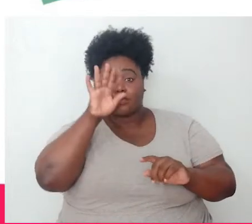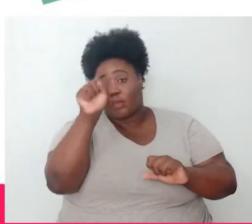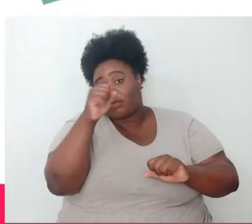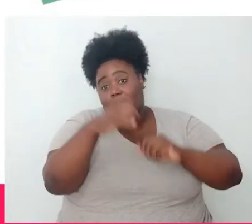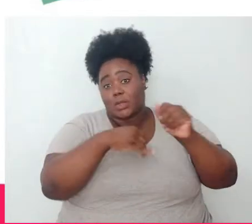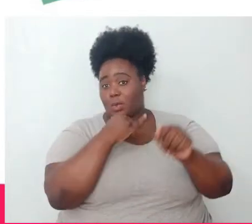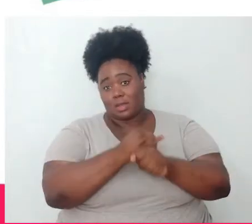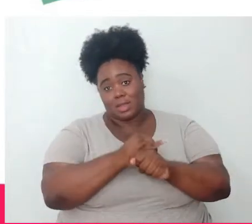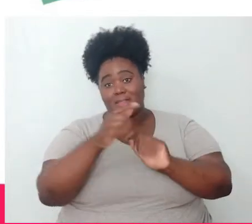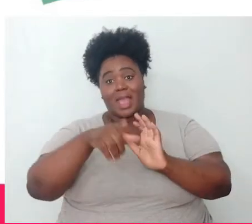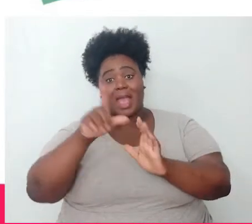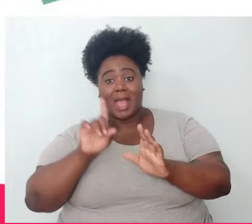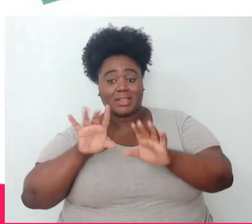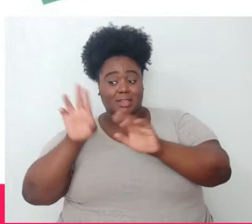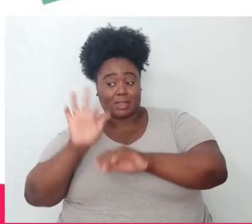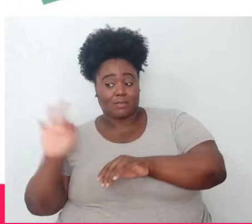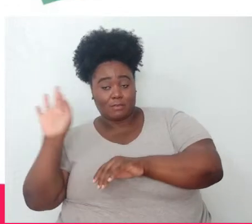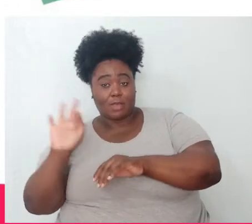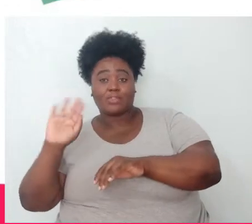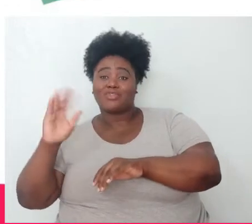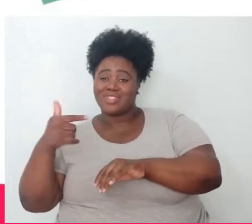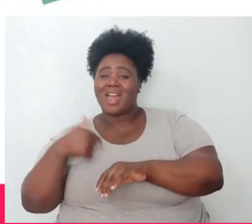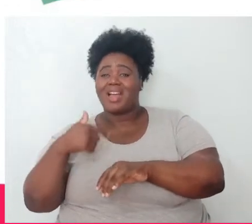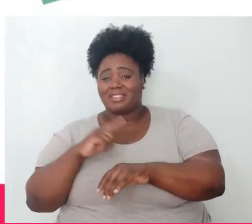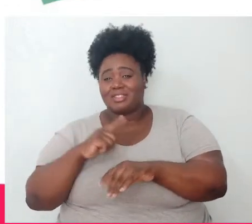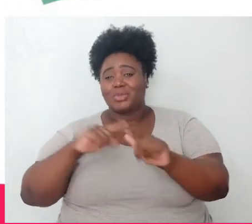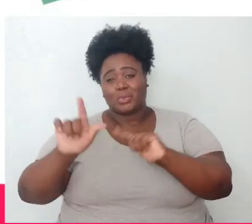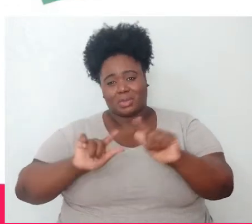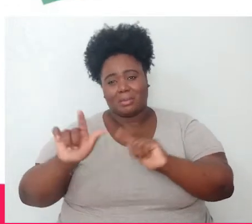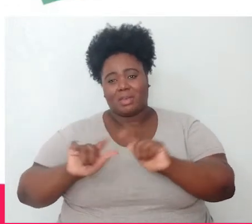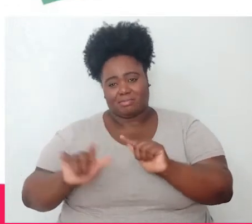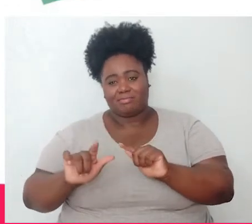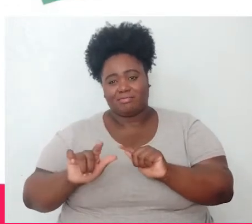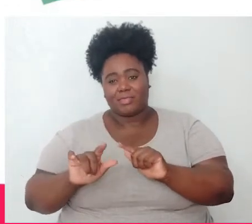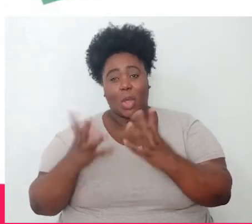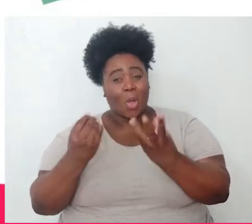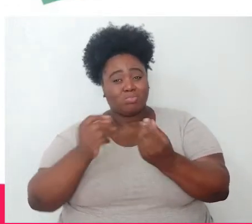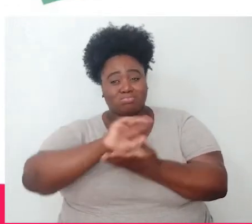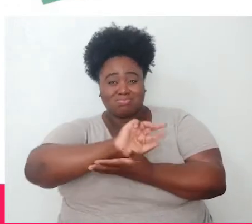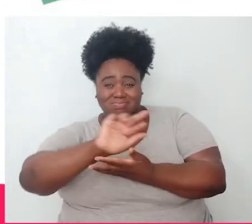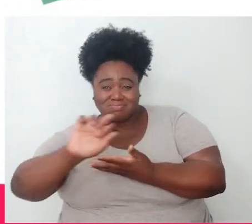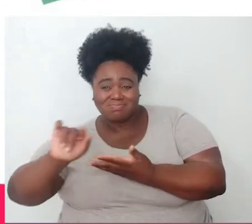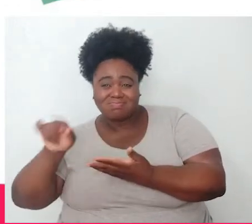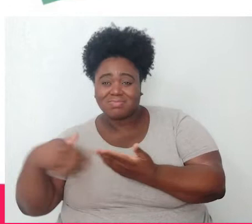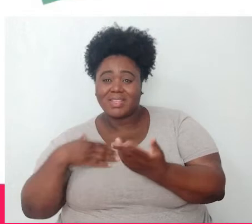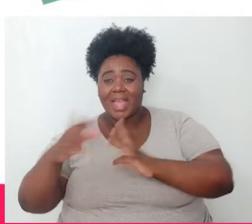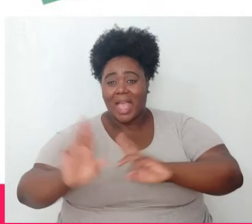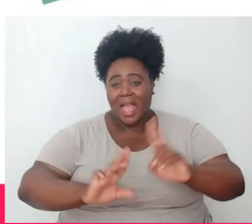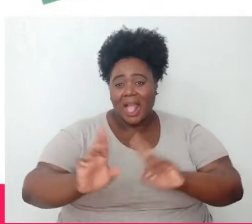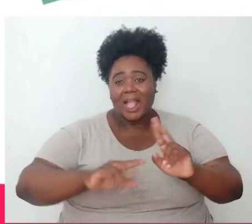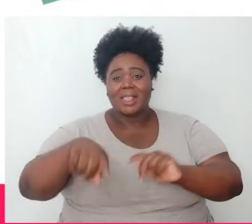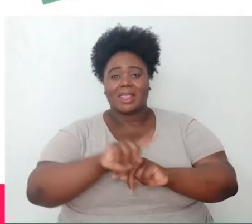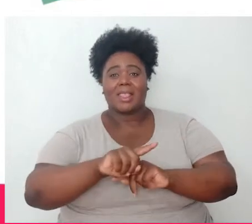né? E antes da graduação, eu já tinha um trabalho bastante diverso que se relacionava